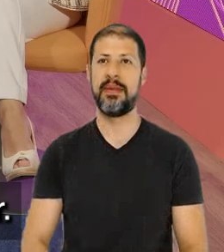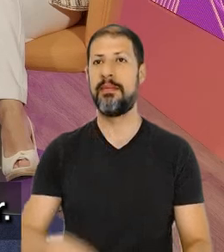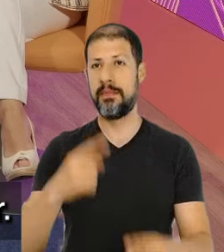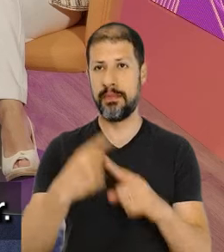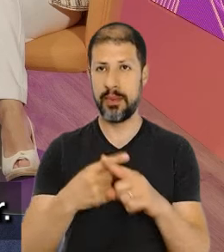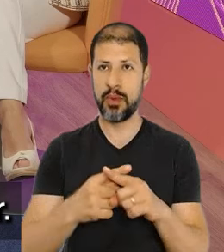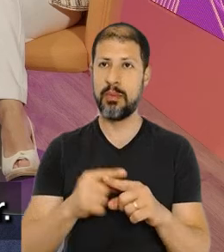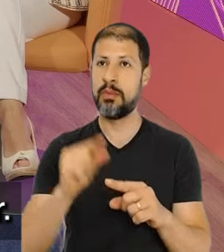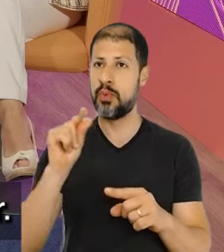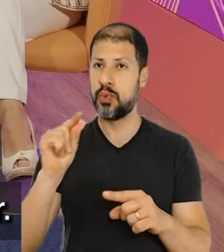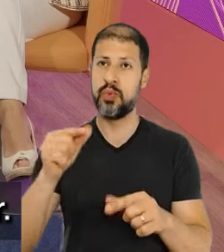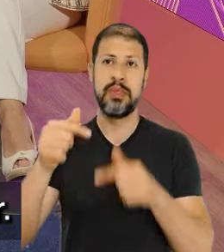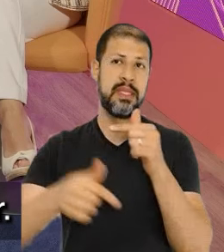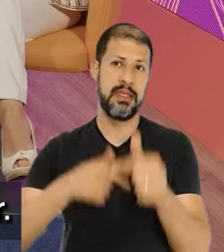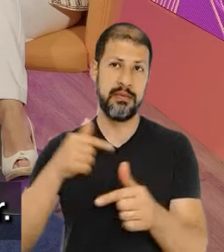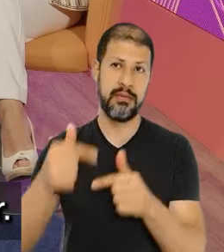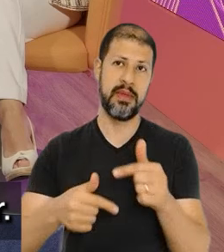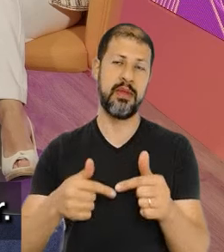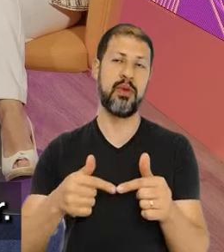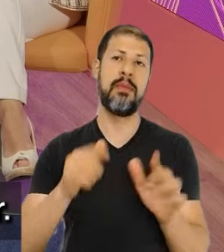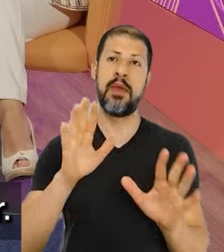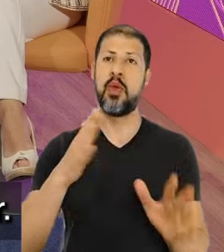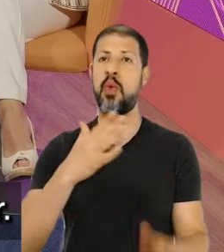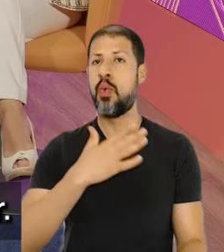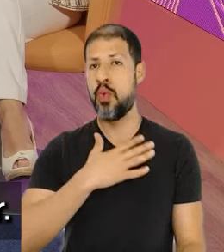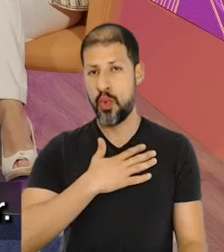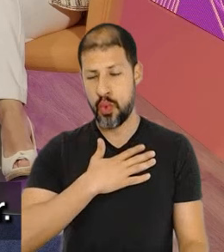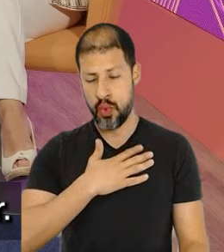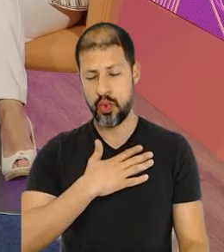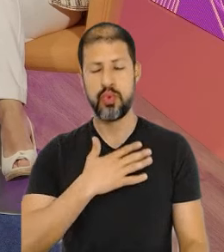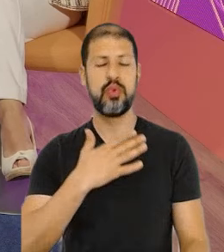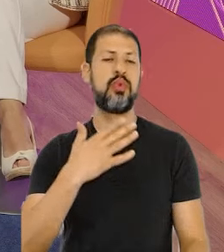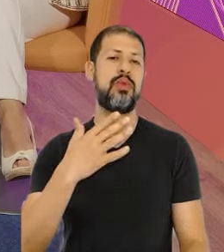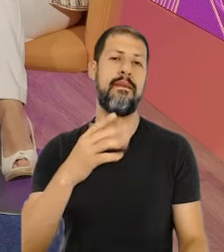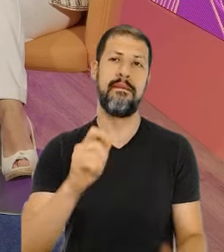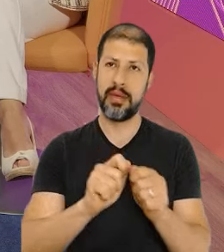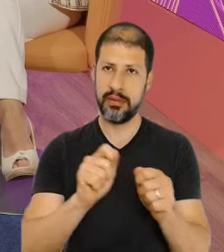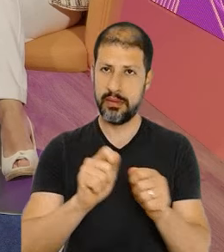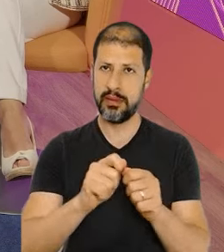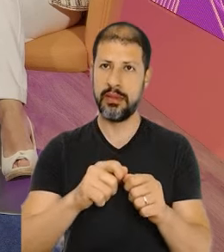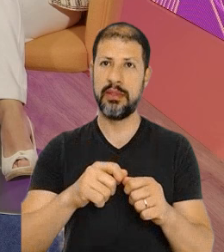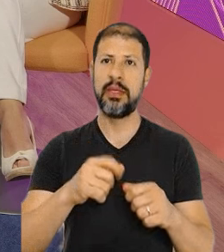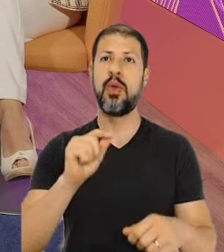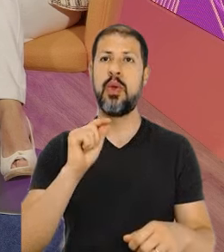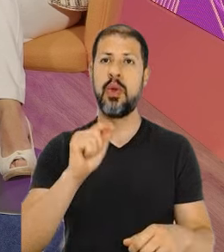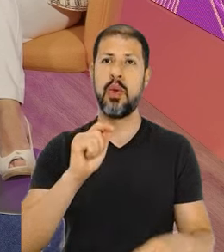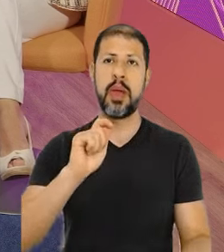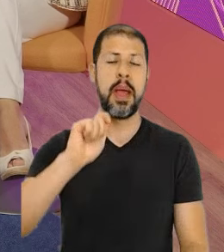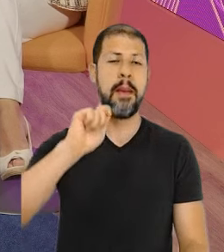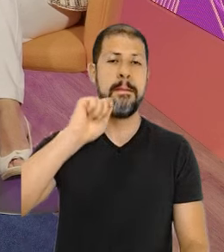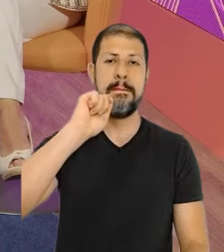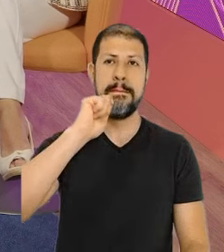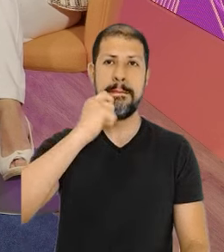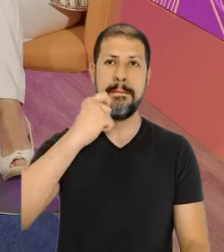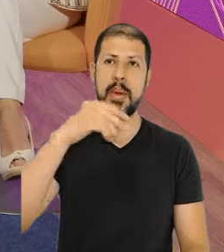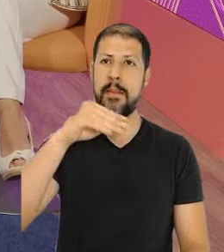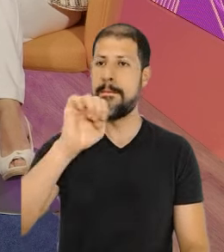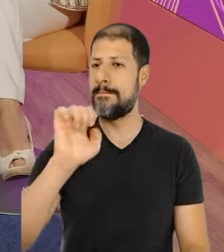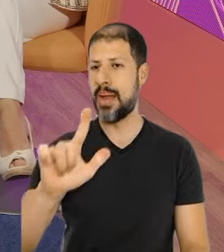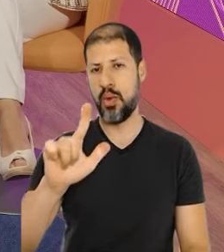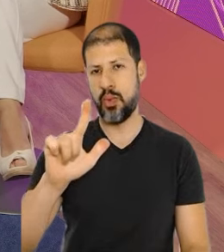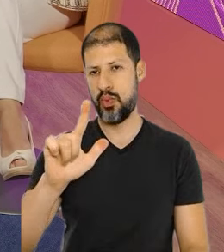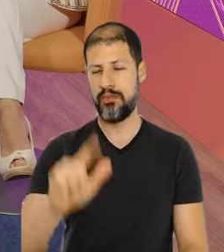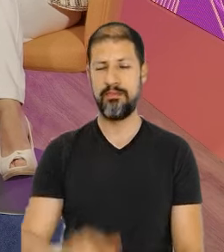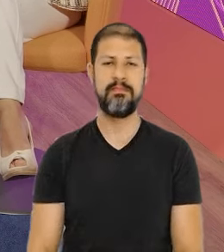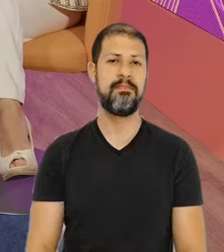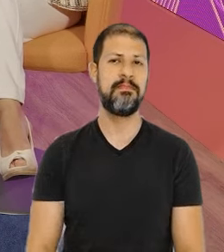pouquinho tá páo mas é gostoso ver é suas o pão